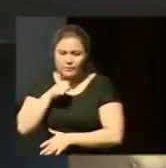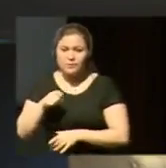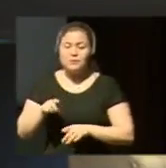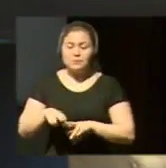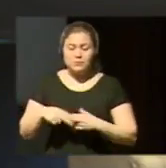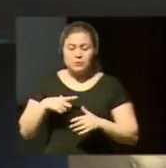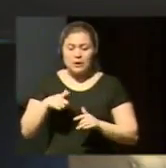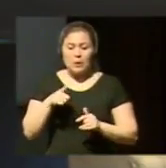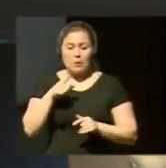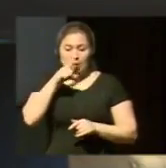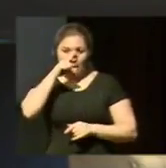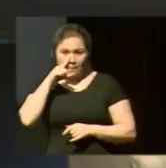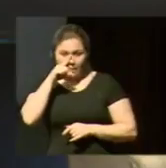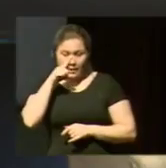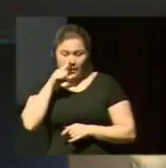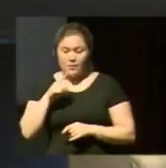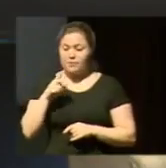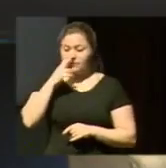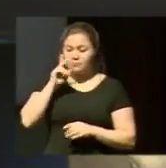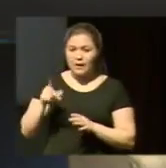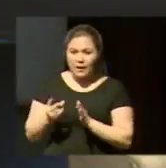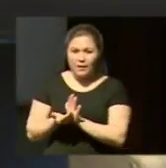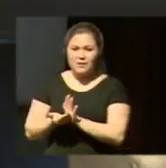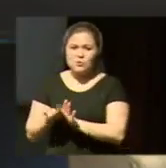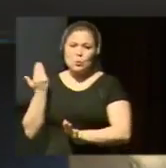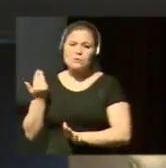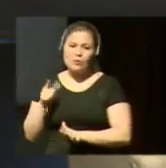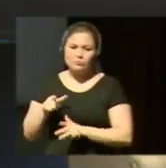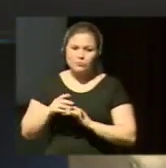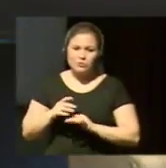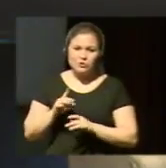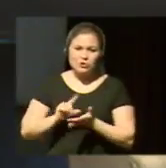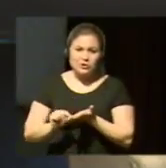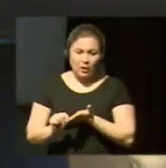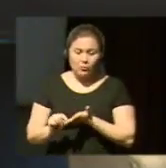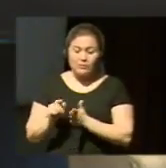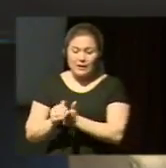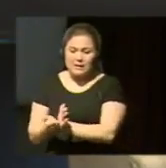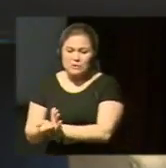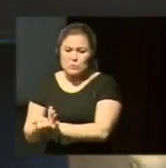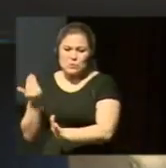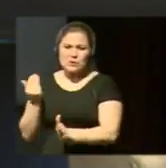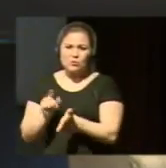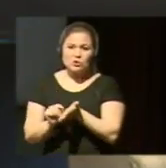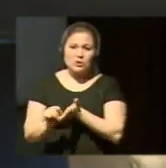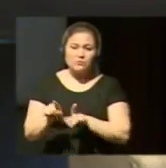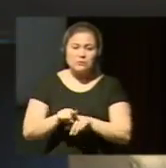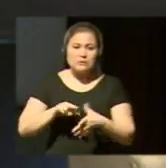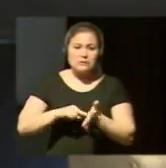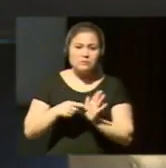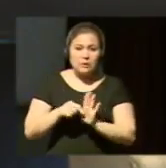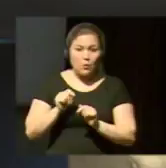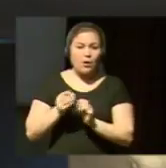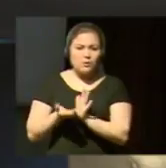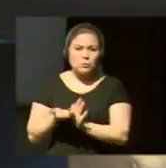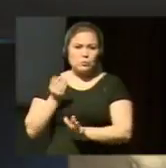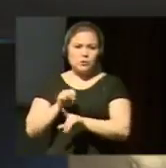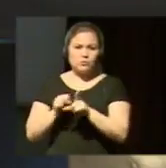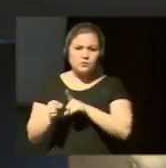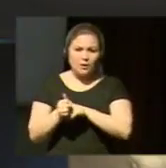E nós temos o perigo da exclusão digital. Exclusão digital também significa exclusão